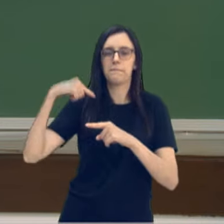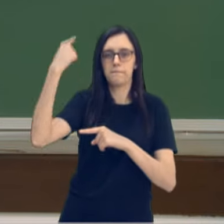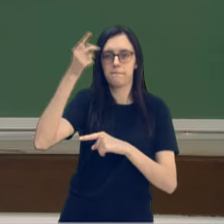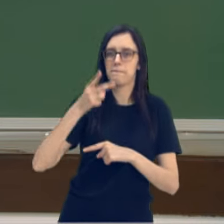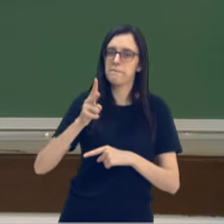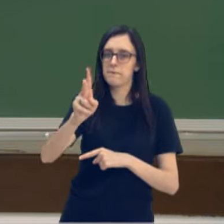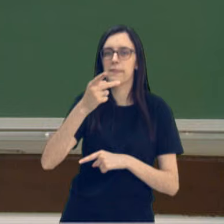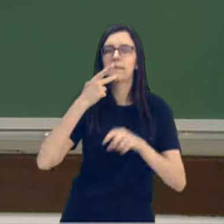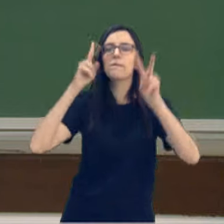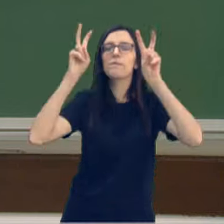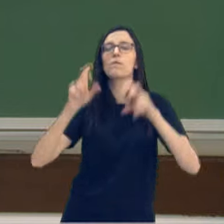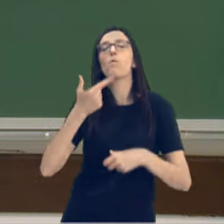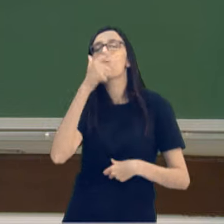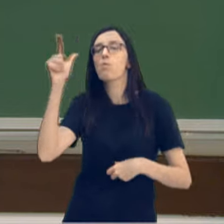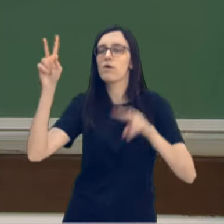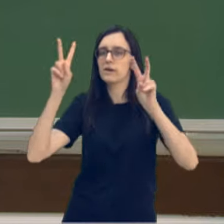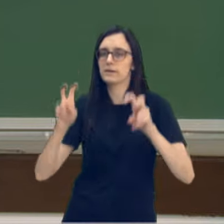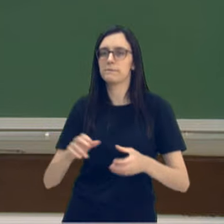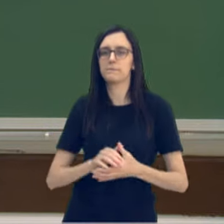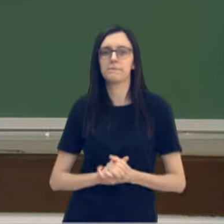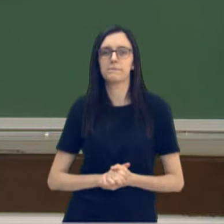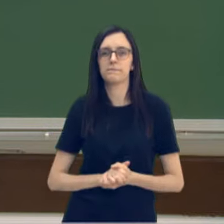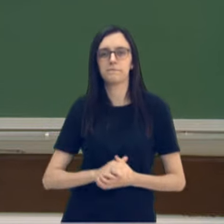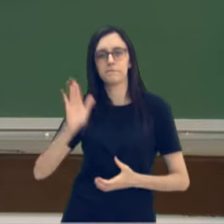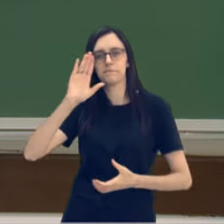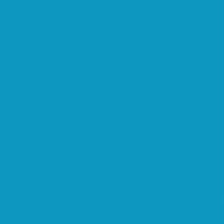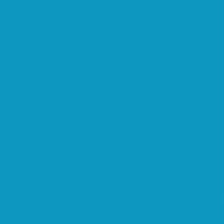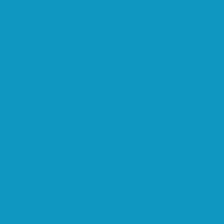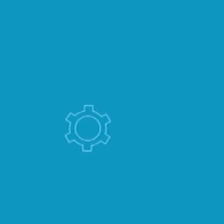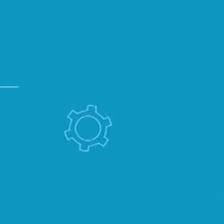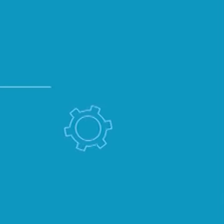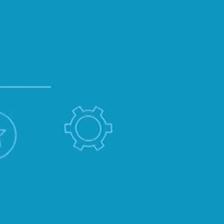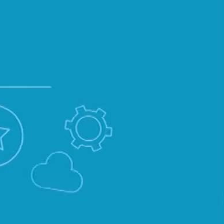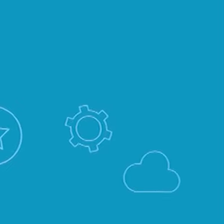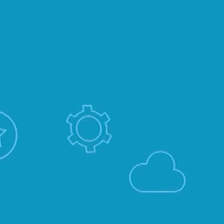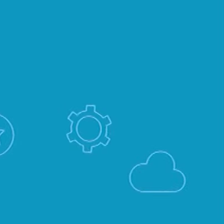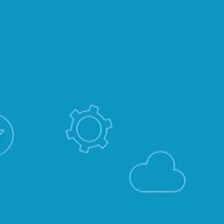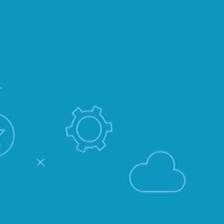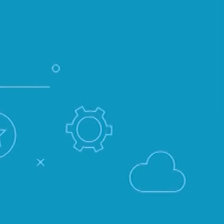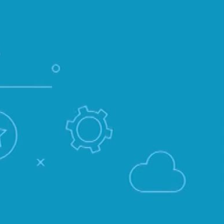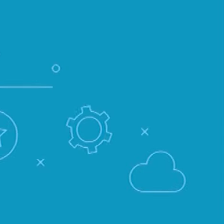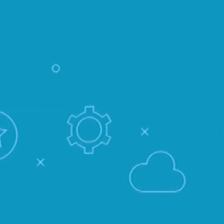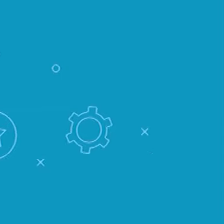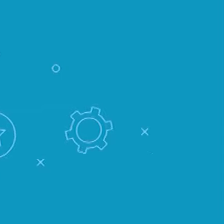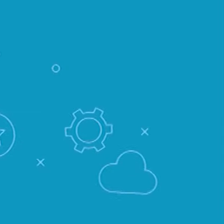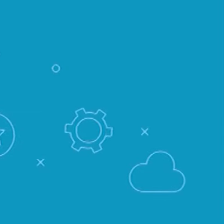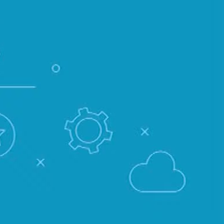frente para tratar de outros temas. Fique com Deus.